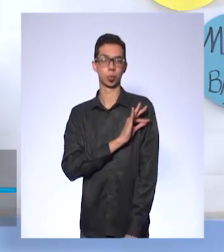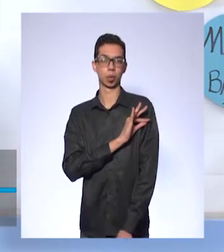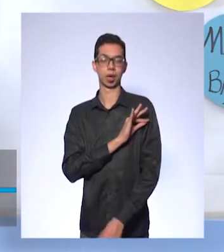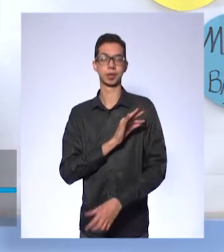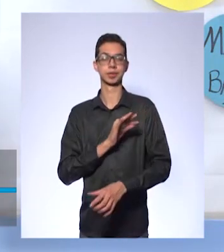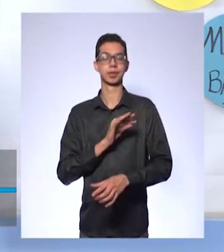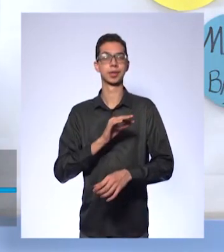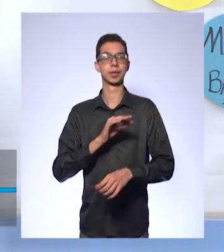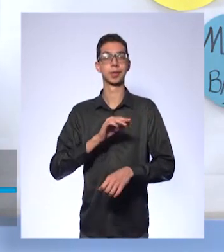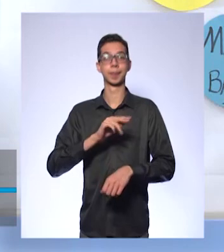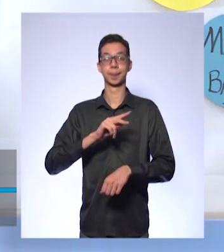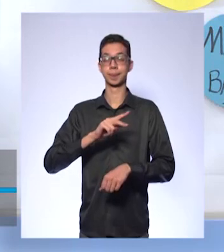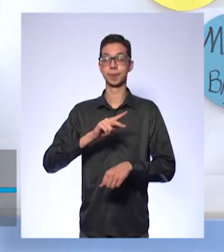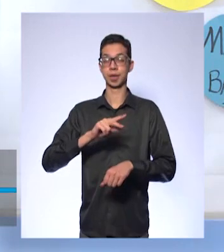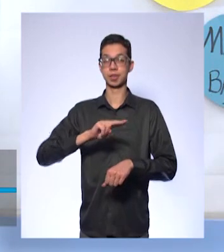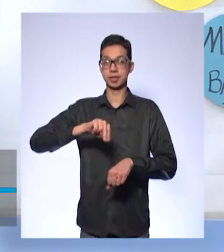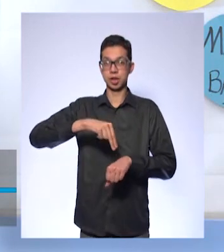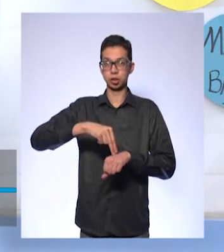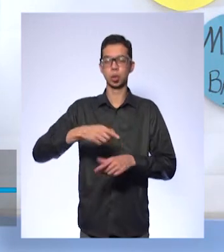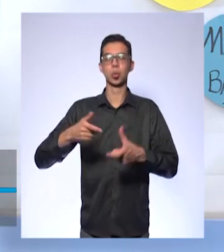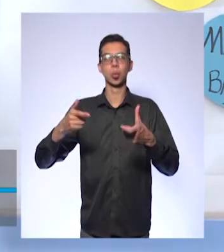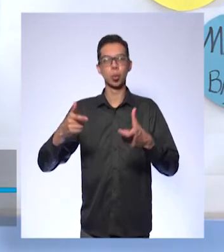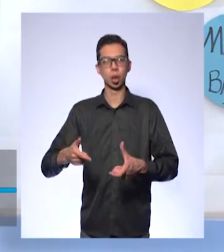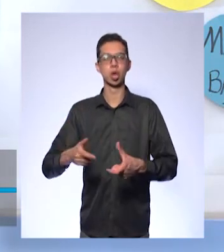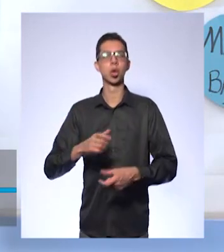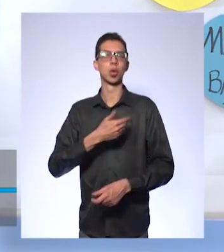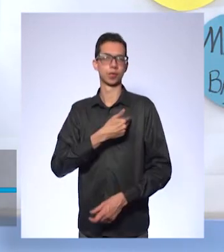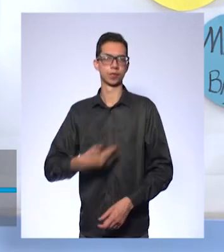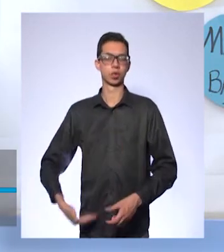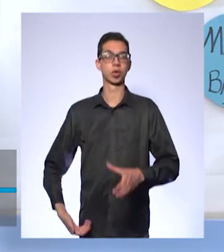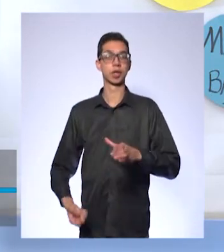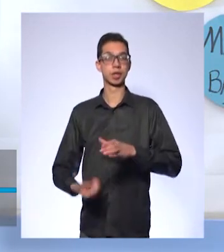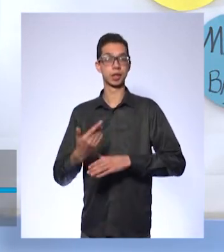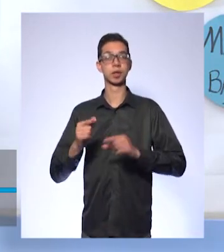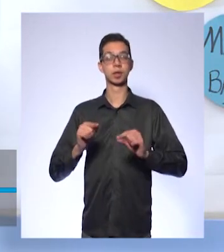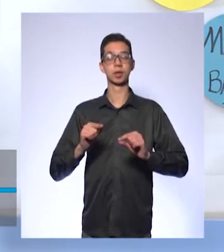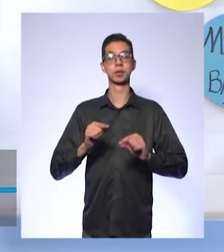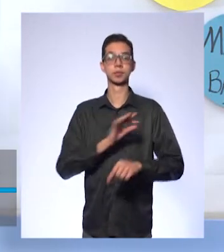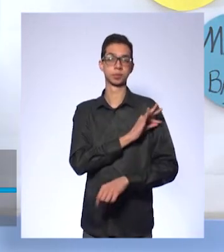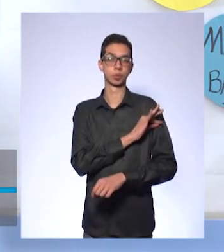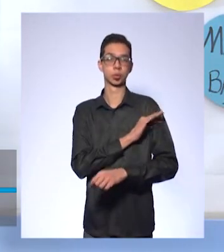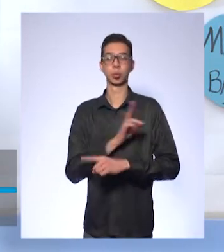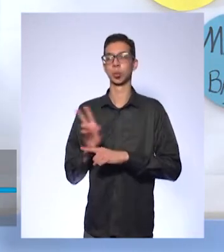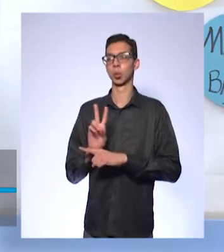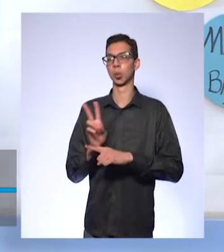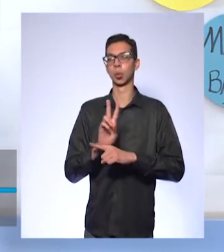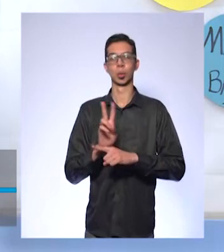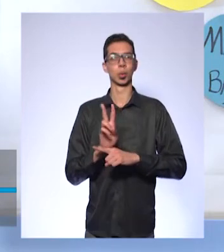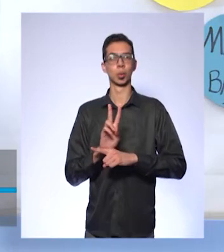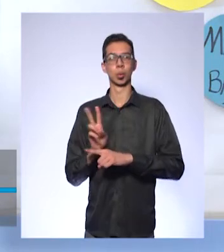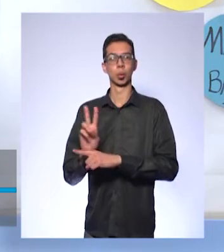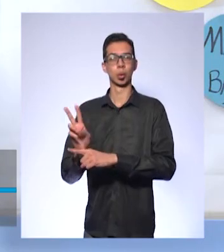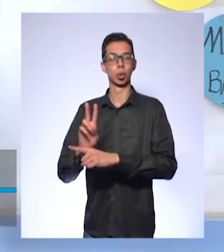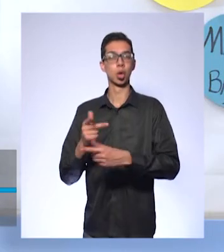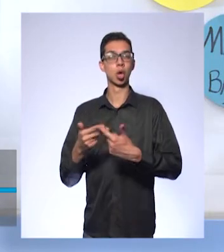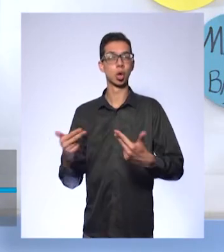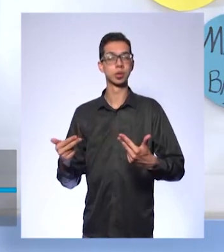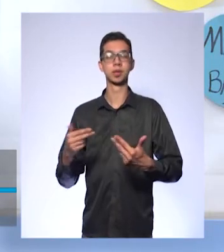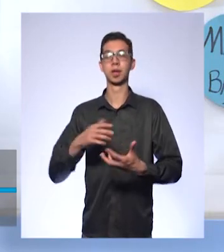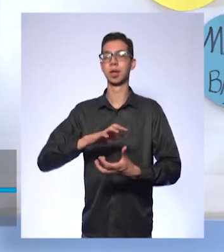uma Guarda Nacional no Rio de Janeiro, e essa Guarda Nacional, ela vinha lá sufocando todas as revoltas, então isso causou também